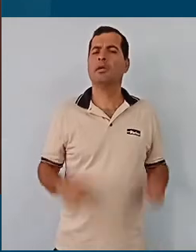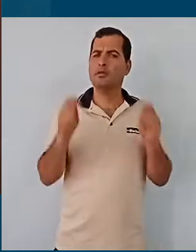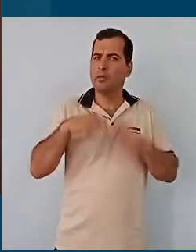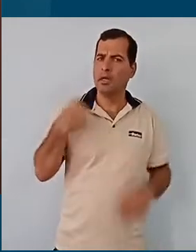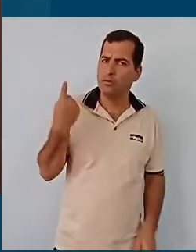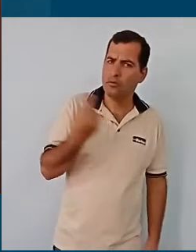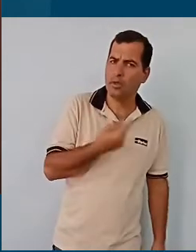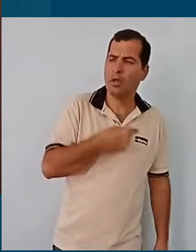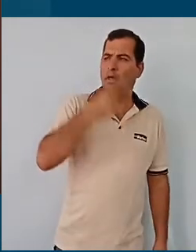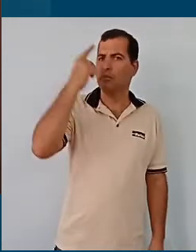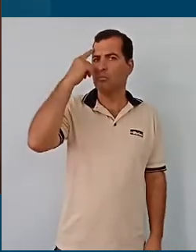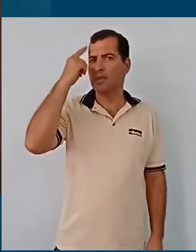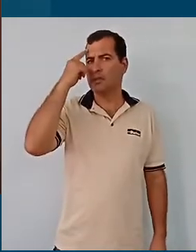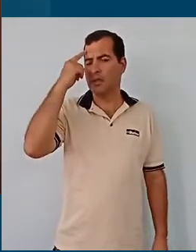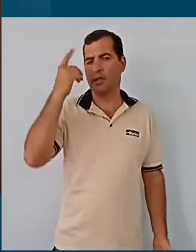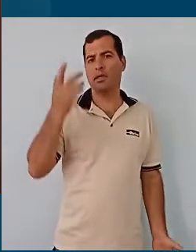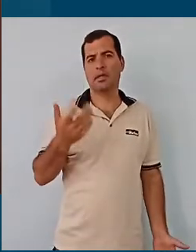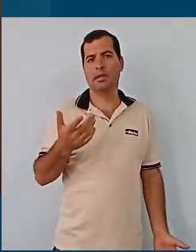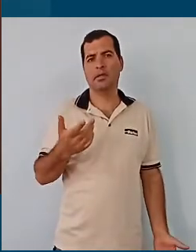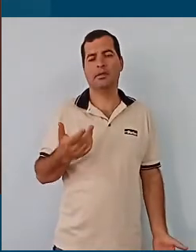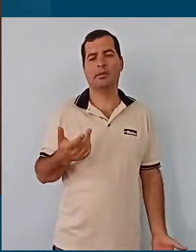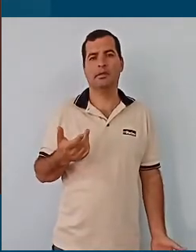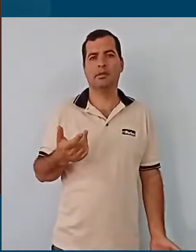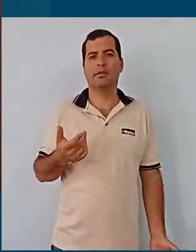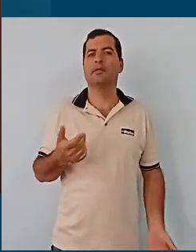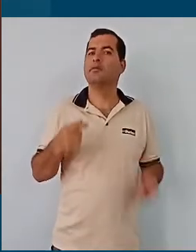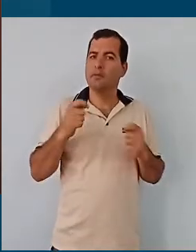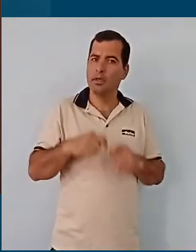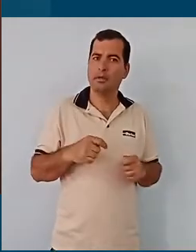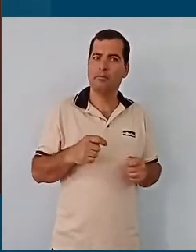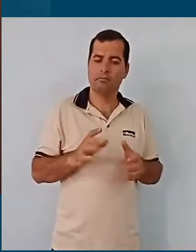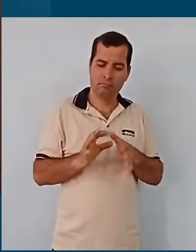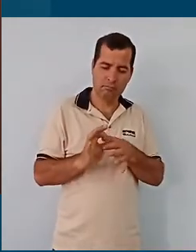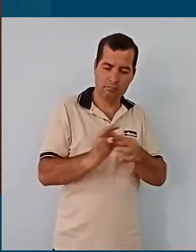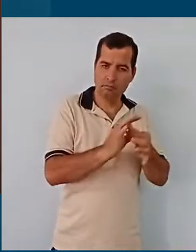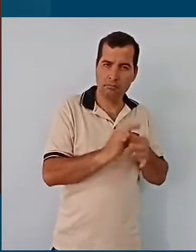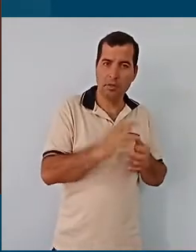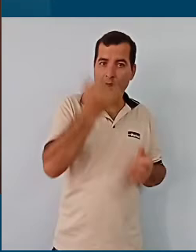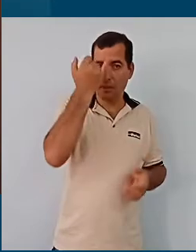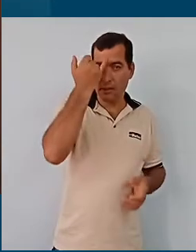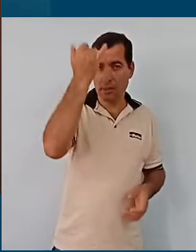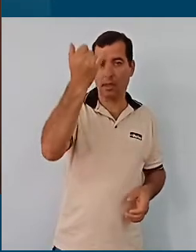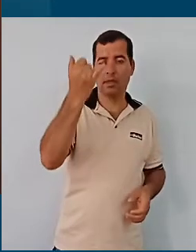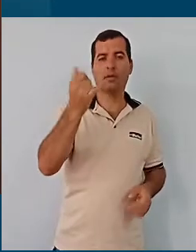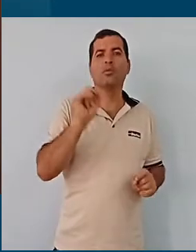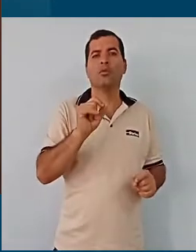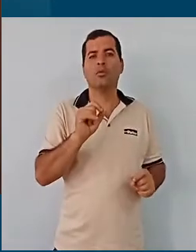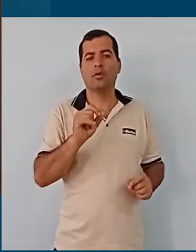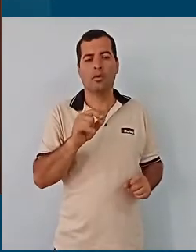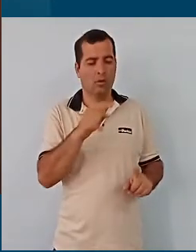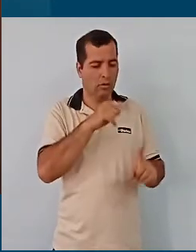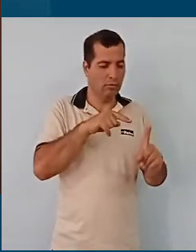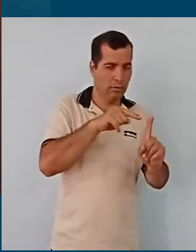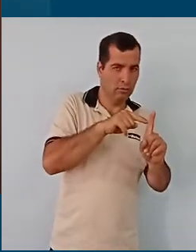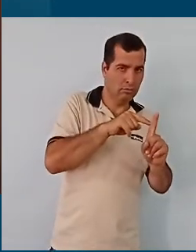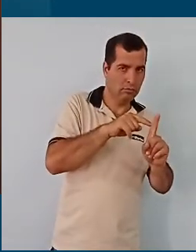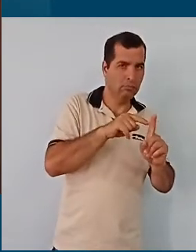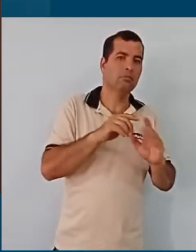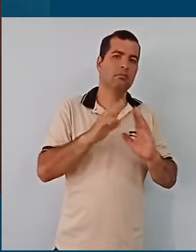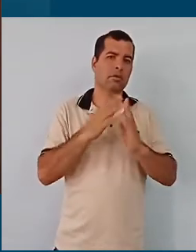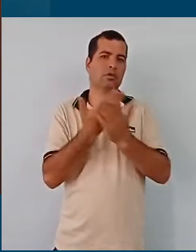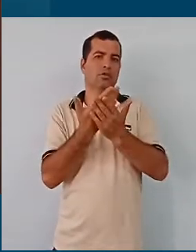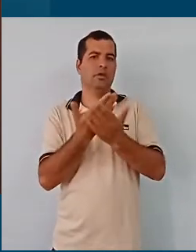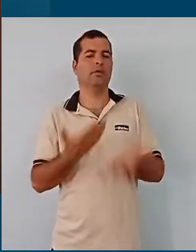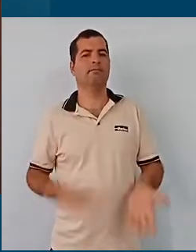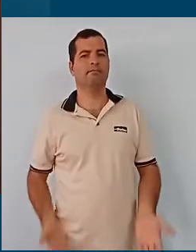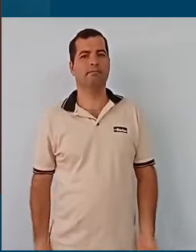de pensar é o elemento que articula essa ideia do grande objetivo da escola. Então, eu diria